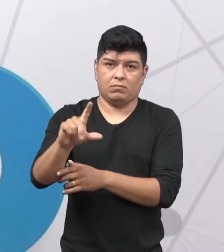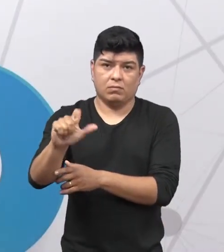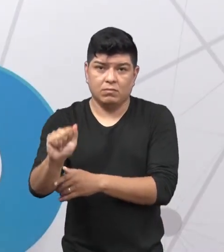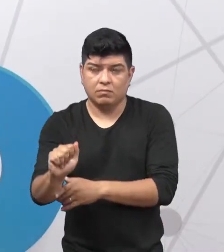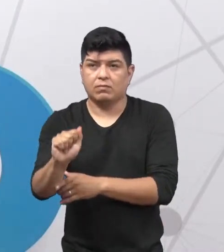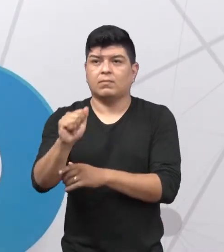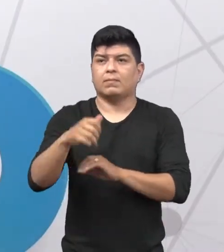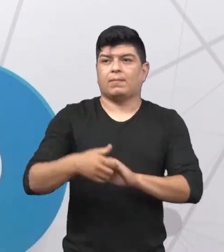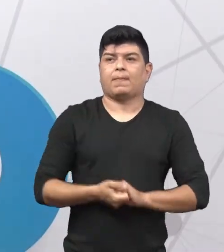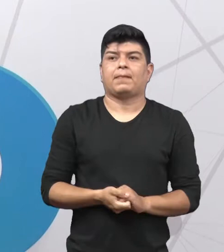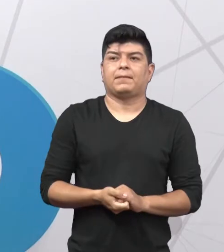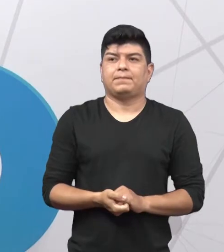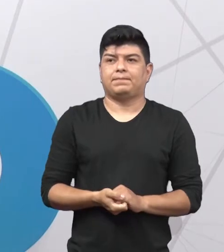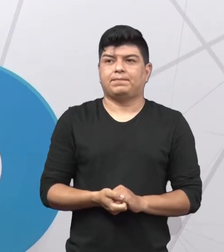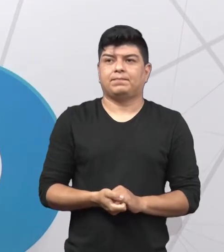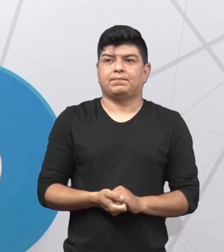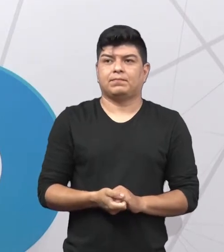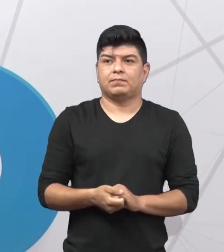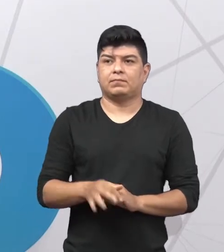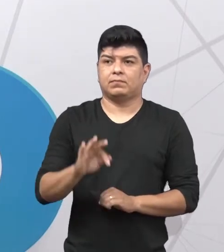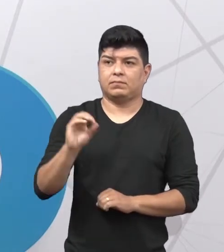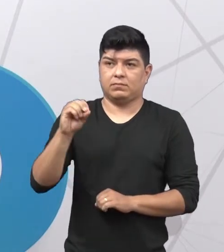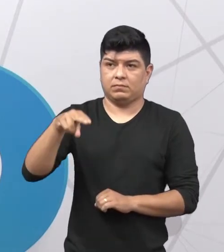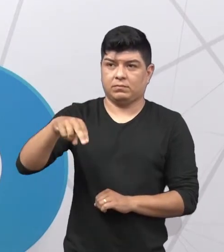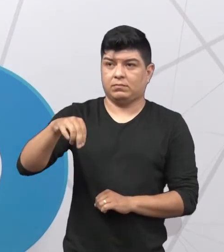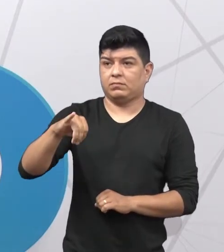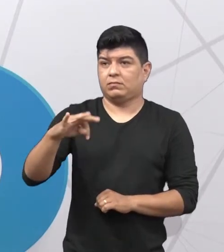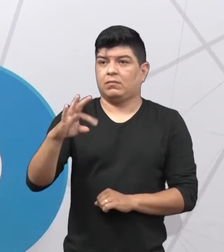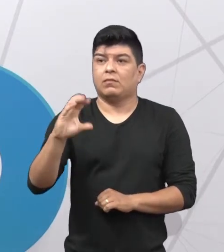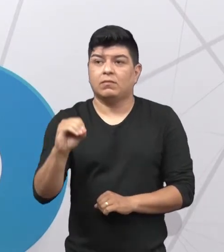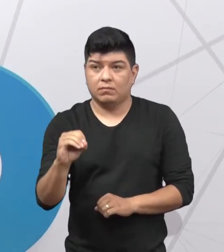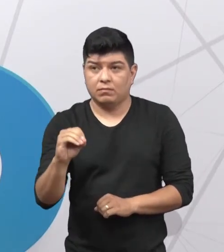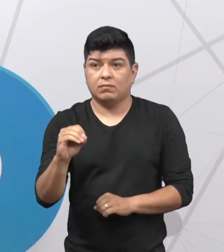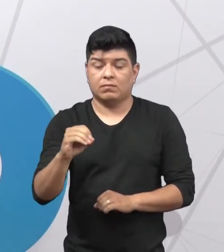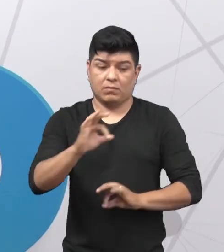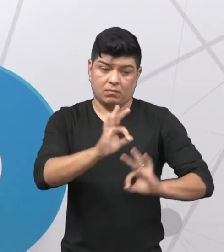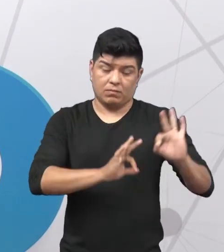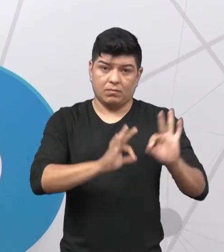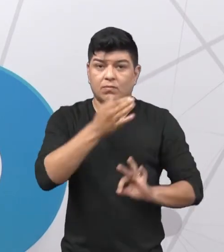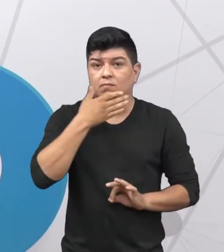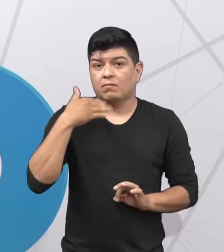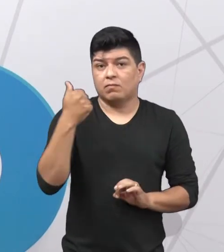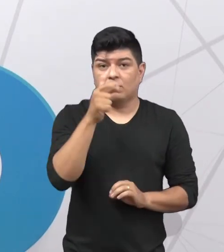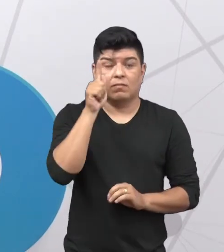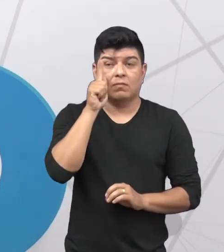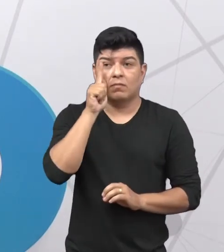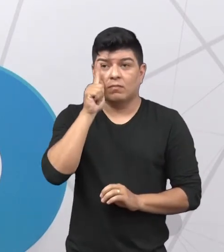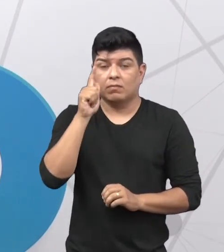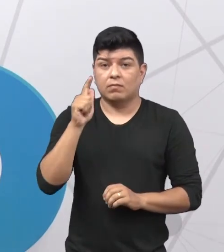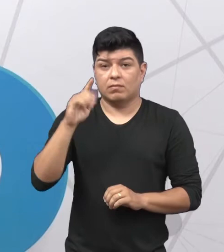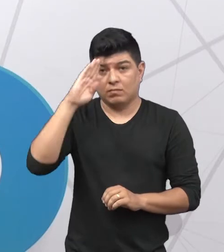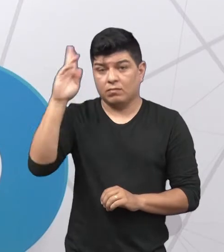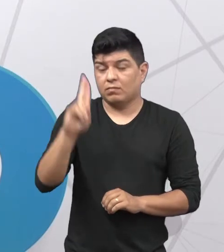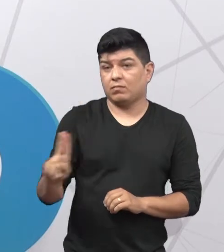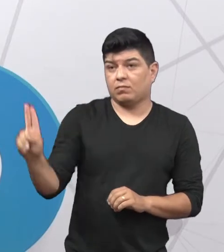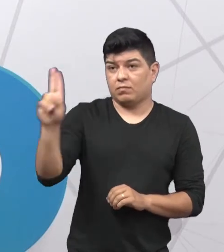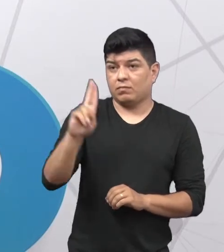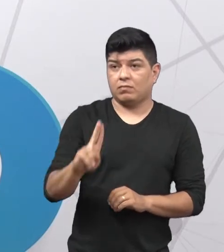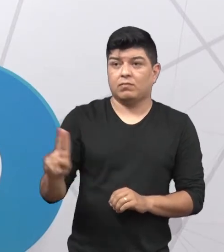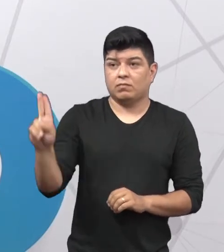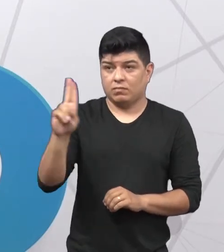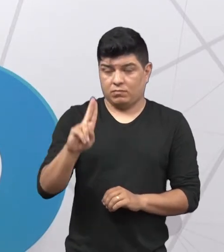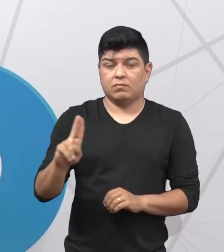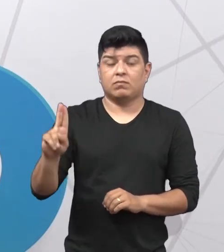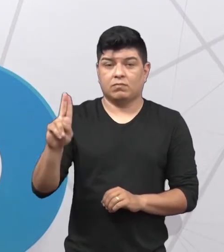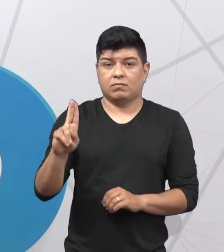fonético, né, foi aprimorado pelos gregos, né, então passaram a utilizar, inclusive esse alfabeto fonético